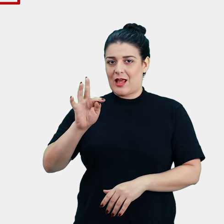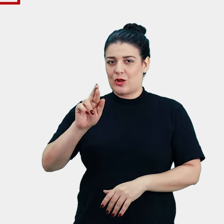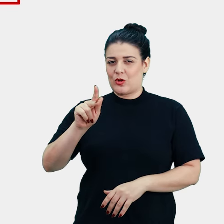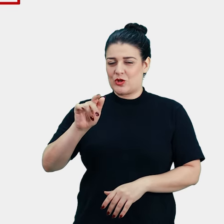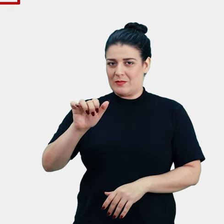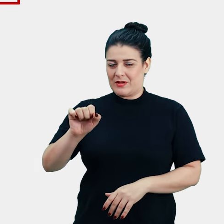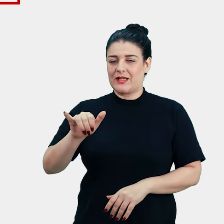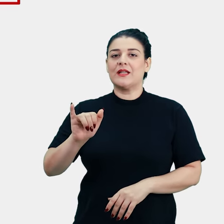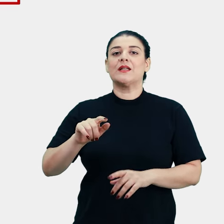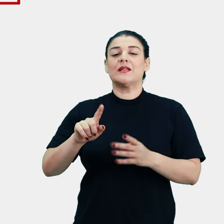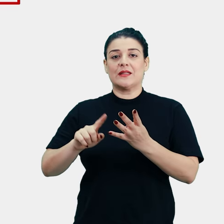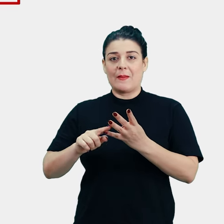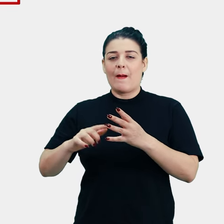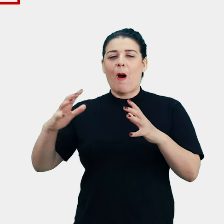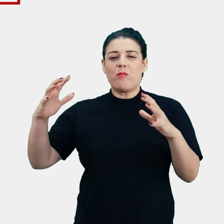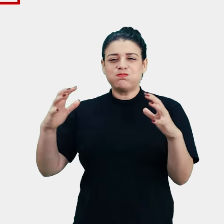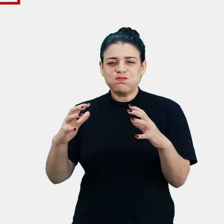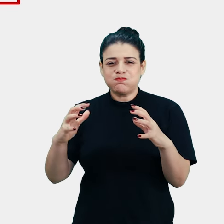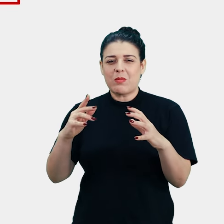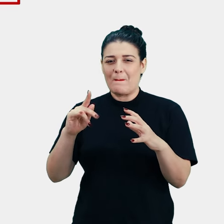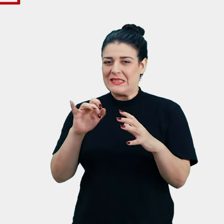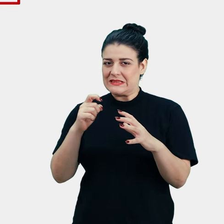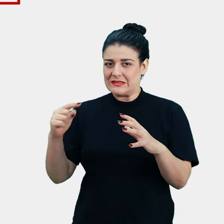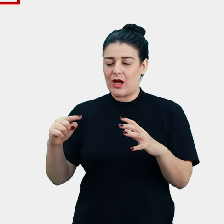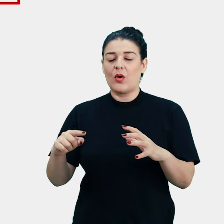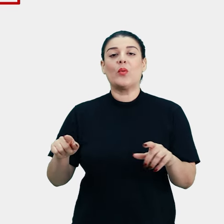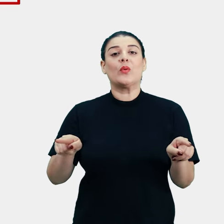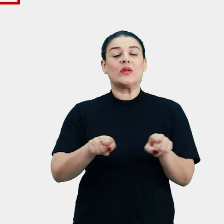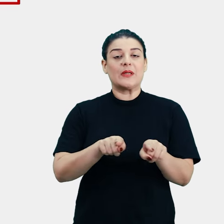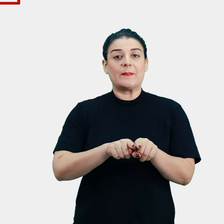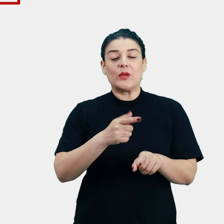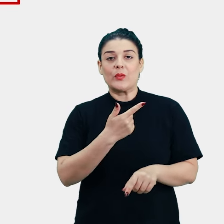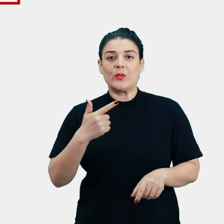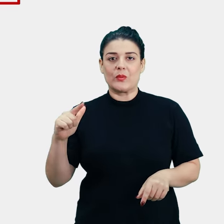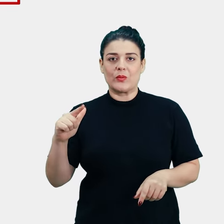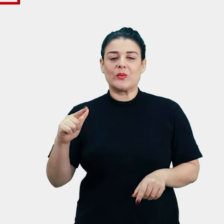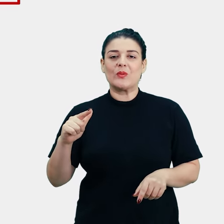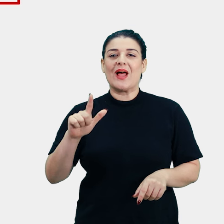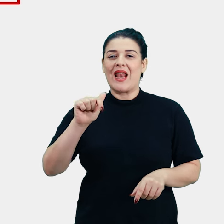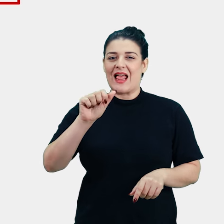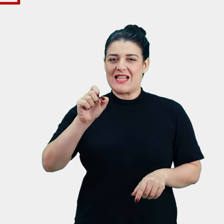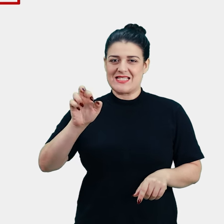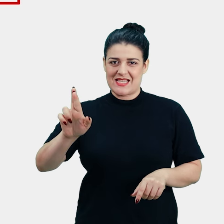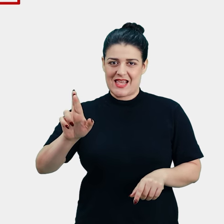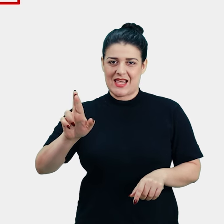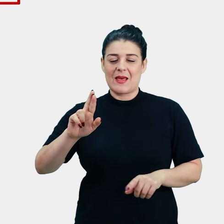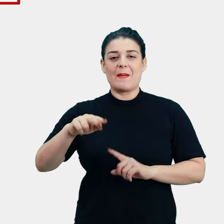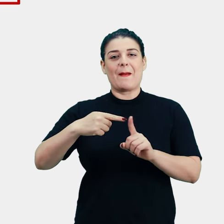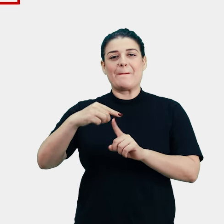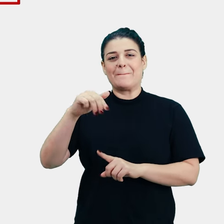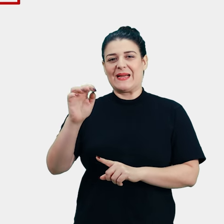a ionização química por pressão atmosférica e a ionização por dessolução a laser assistida por